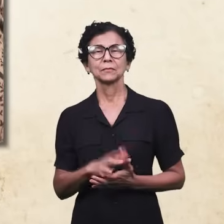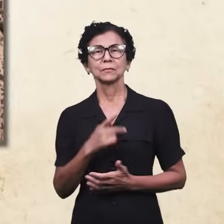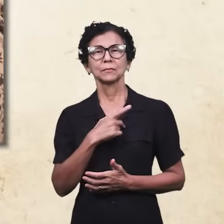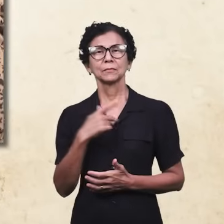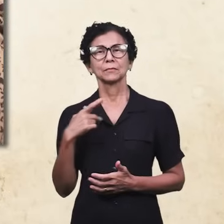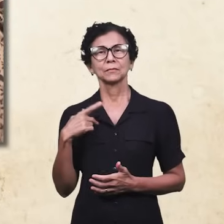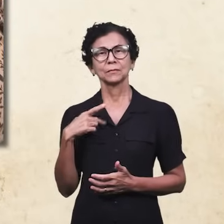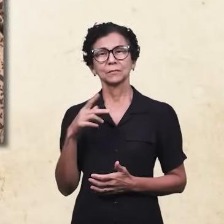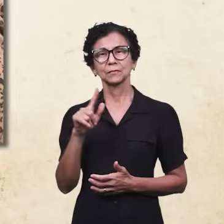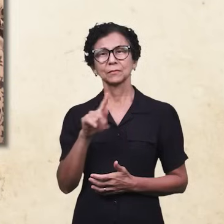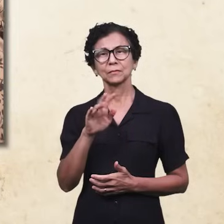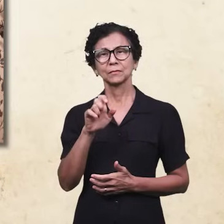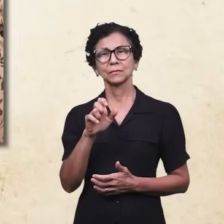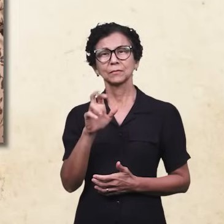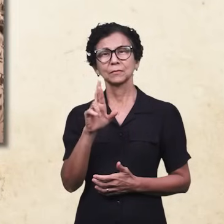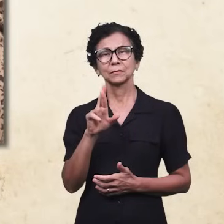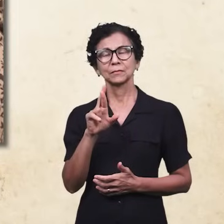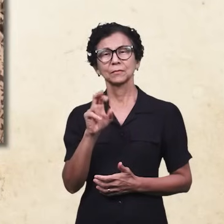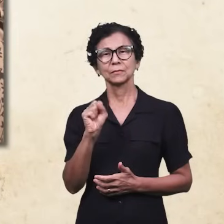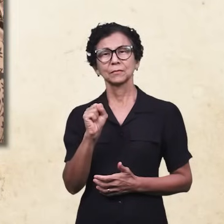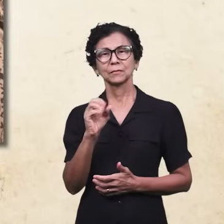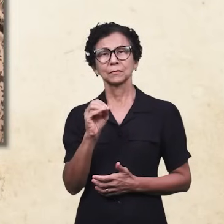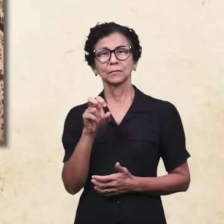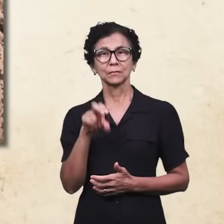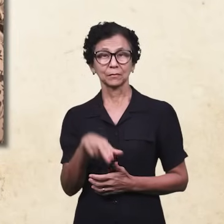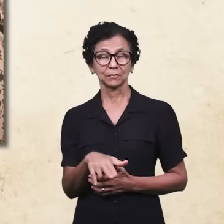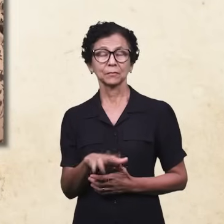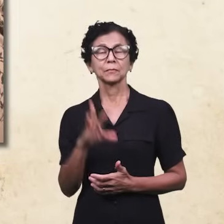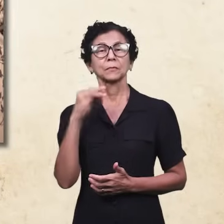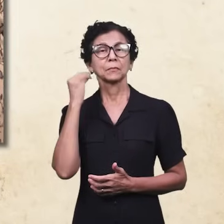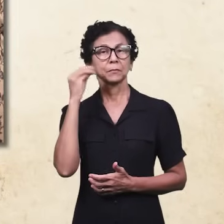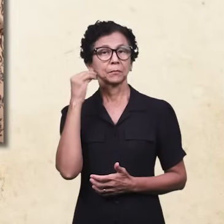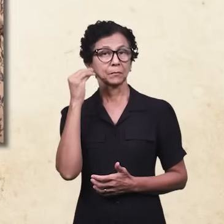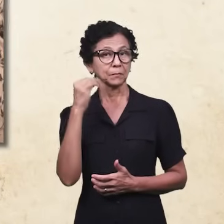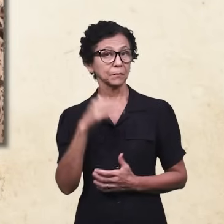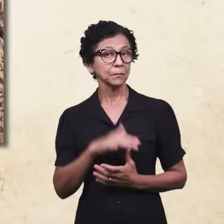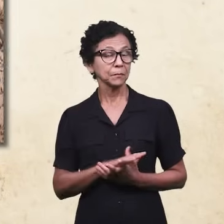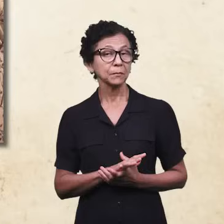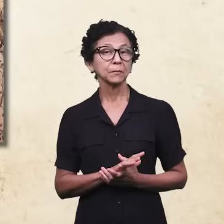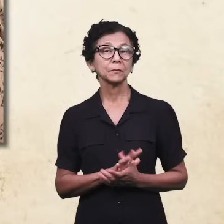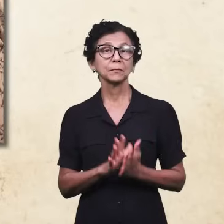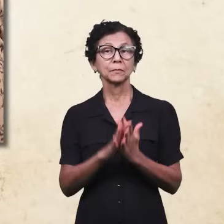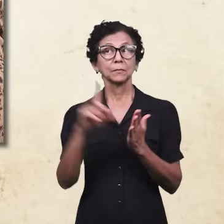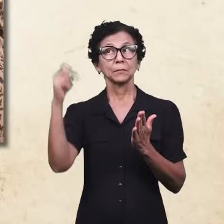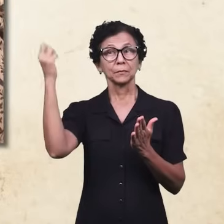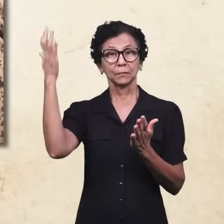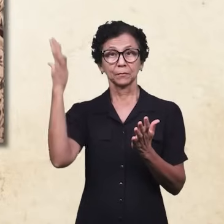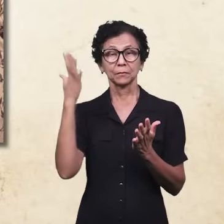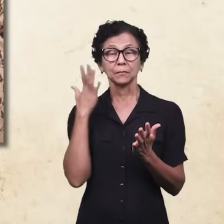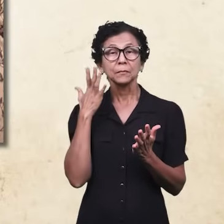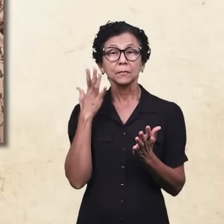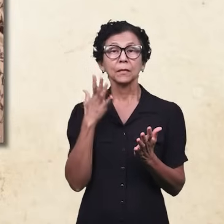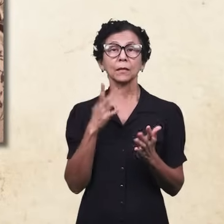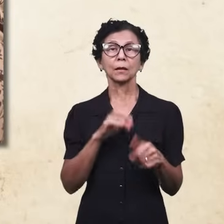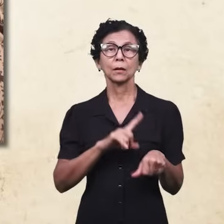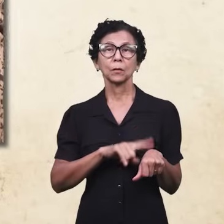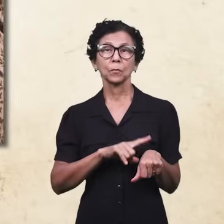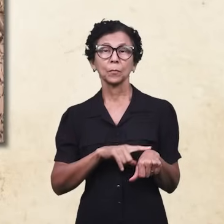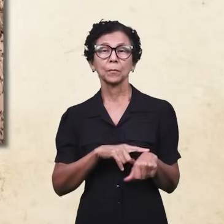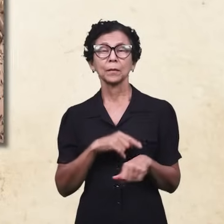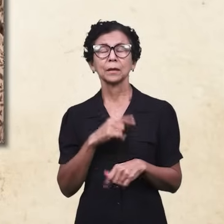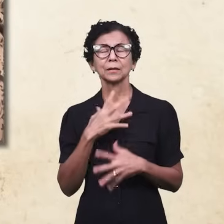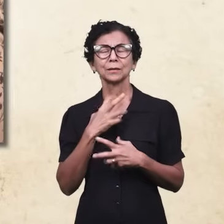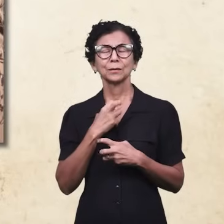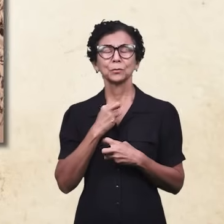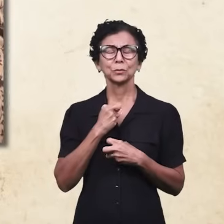jesson Beluci e Jean Carlos Santos a experiência que eu tenho para contar aos irmãos a respeito da palavra revelada Foi um